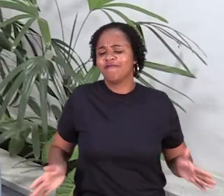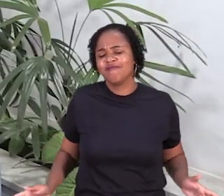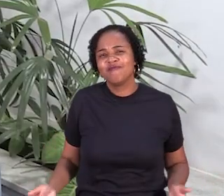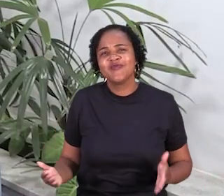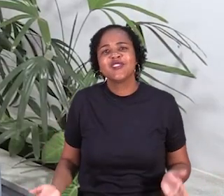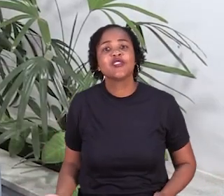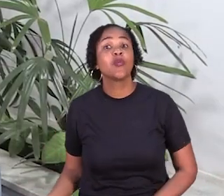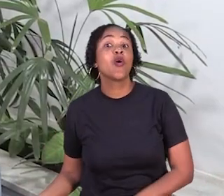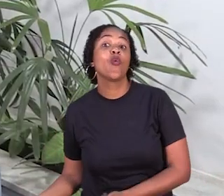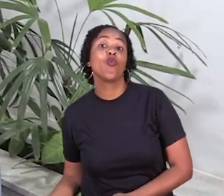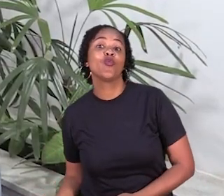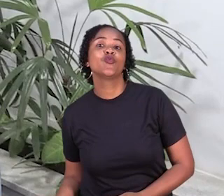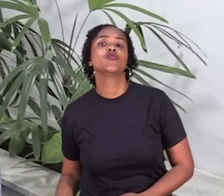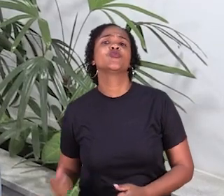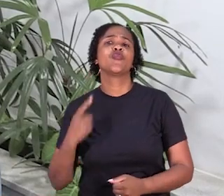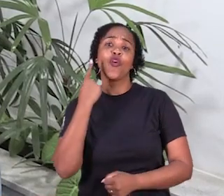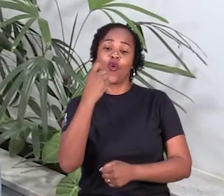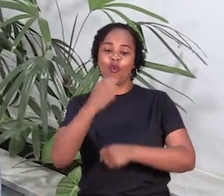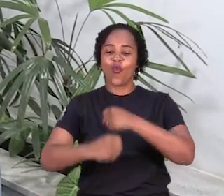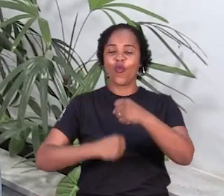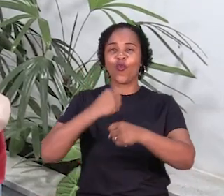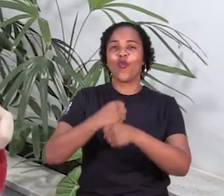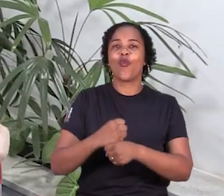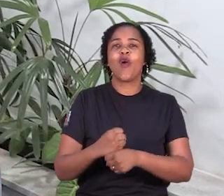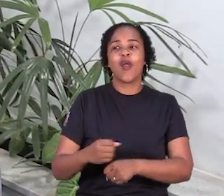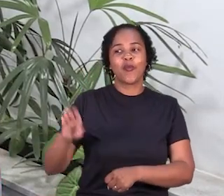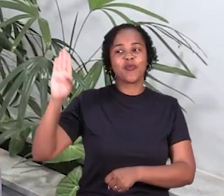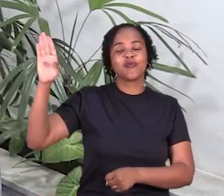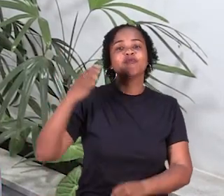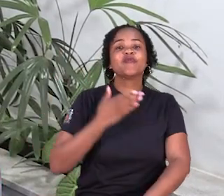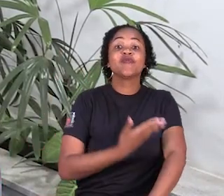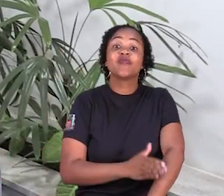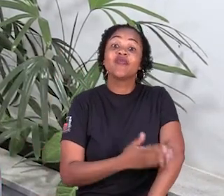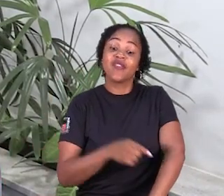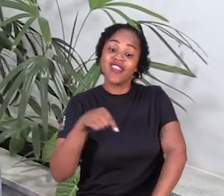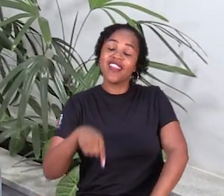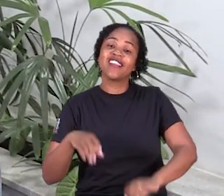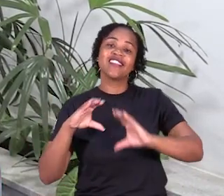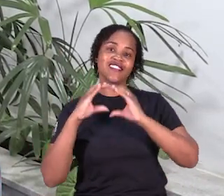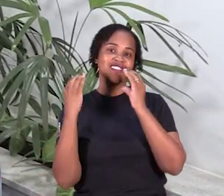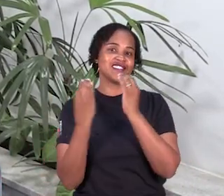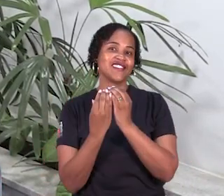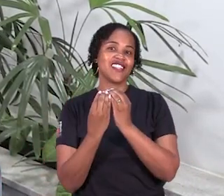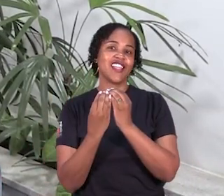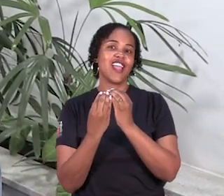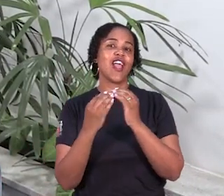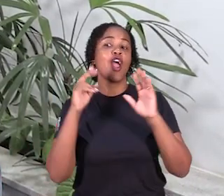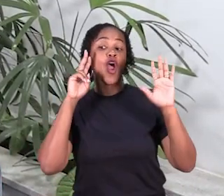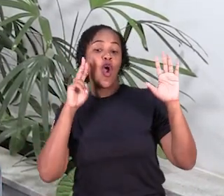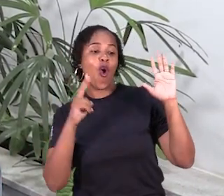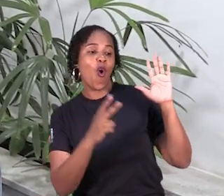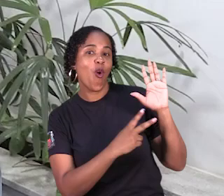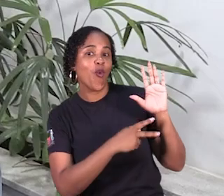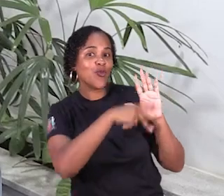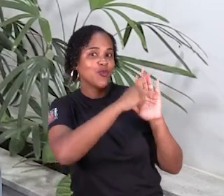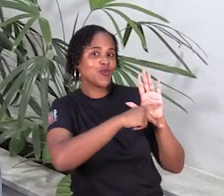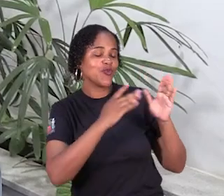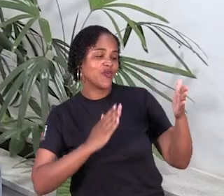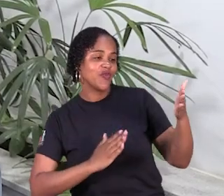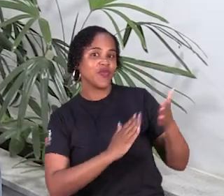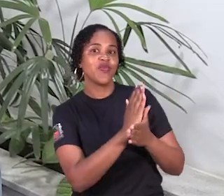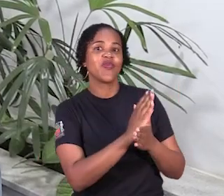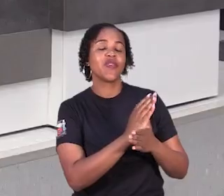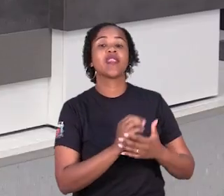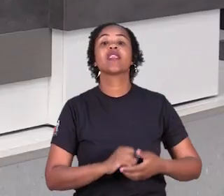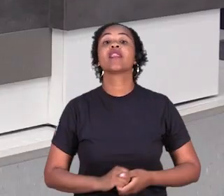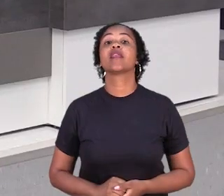projeto que possibilita os jovens a exercer um ano de mandato simulado aqui na casa. Confira agora os projetos que